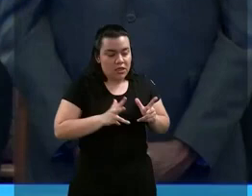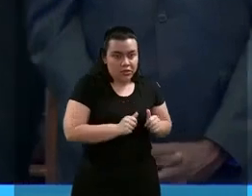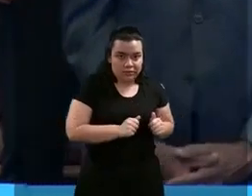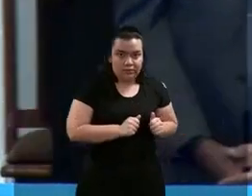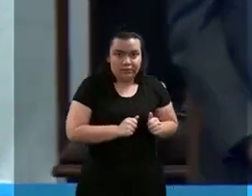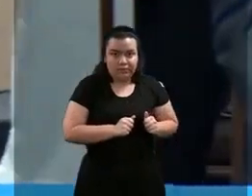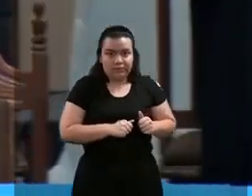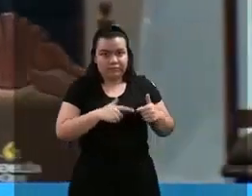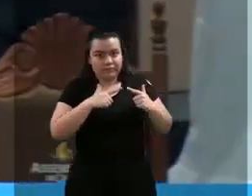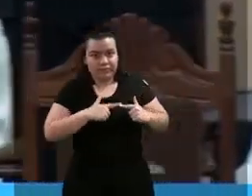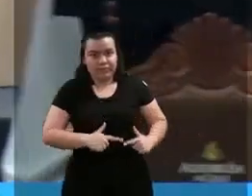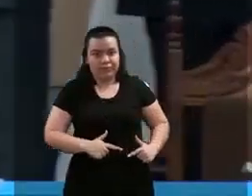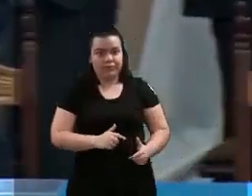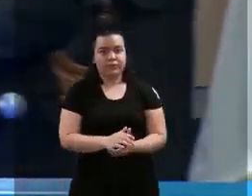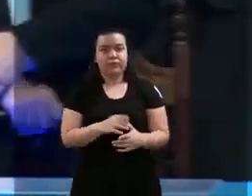É chegado o tempo.